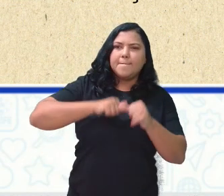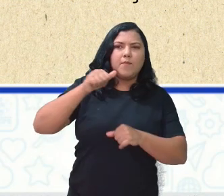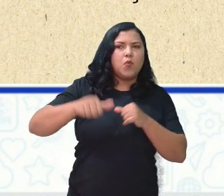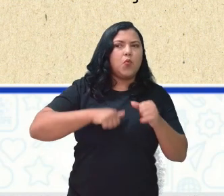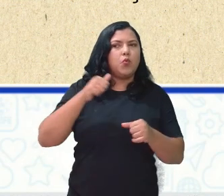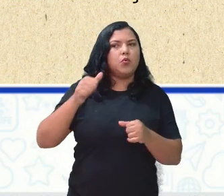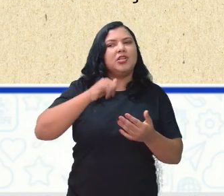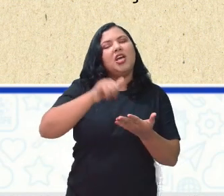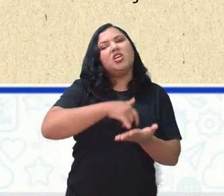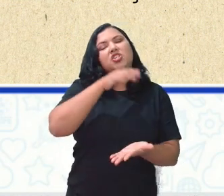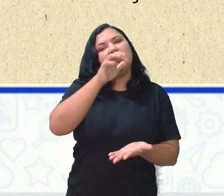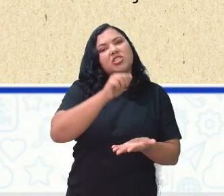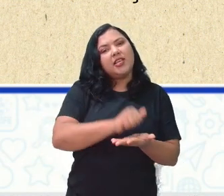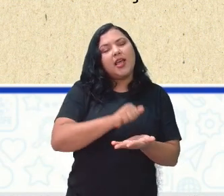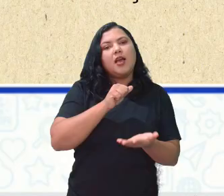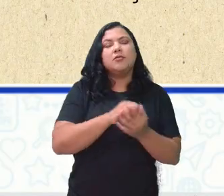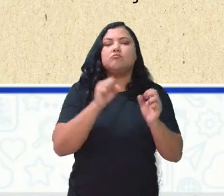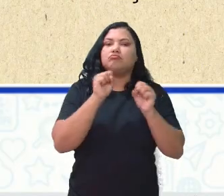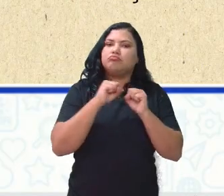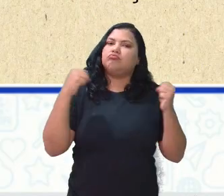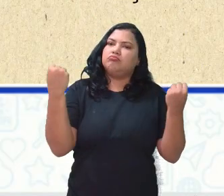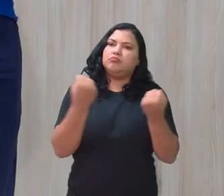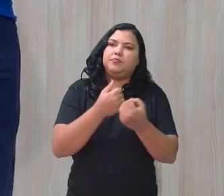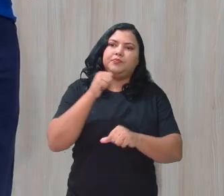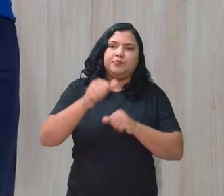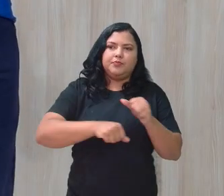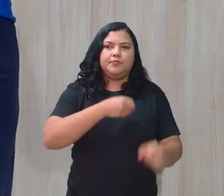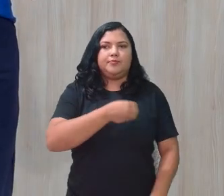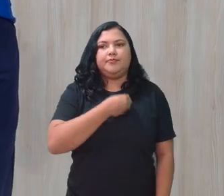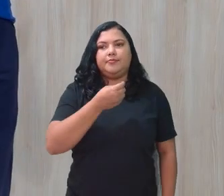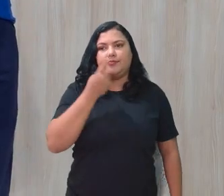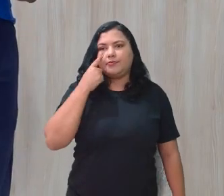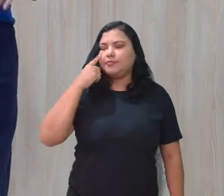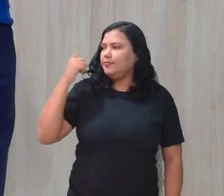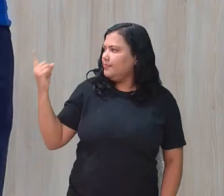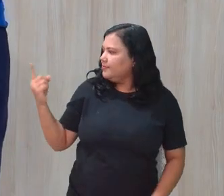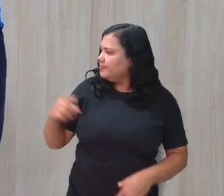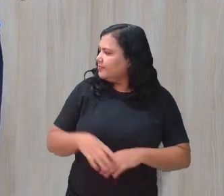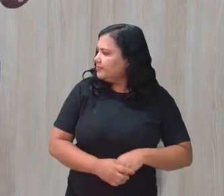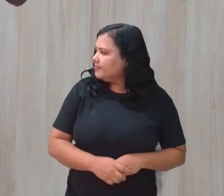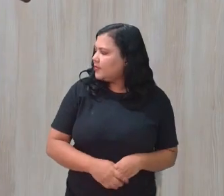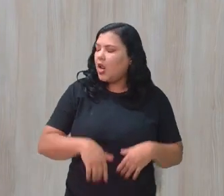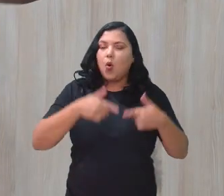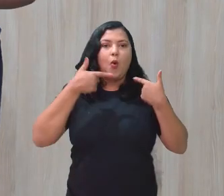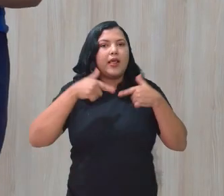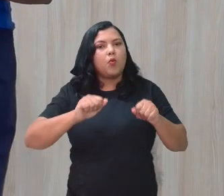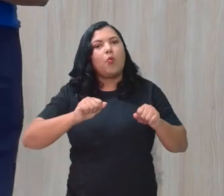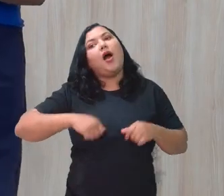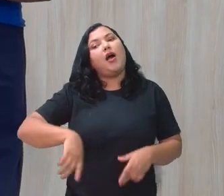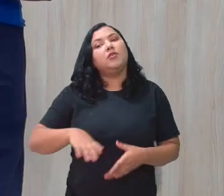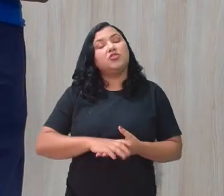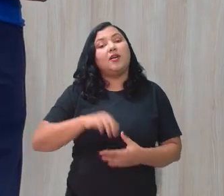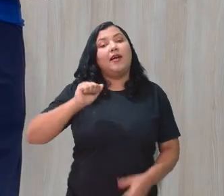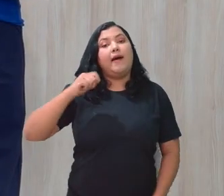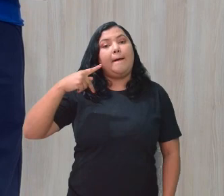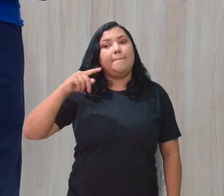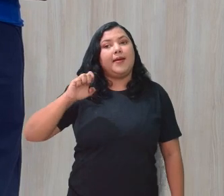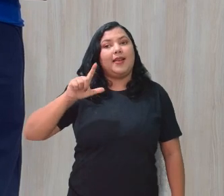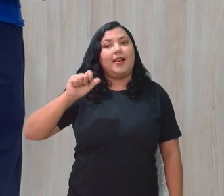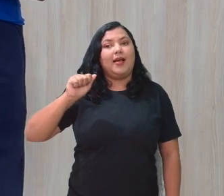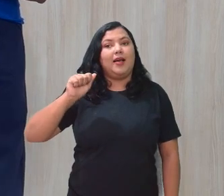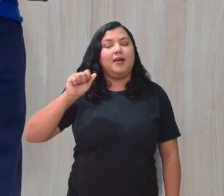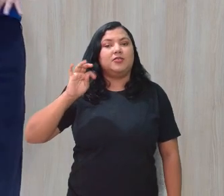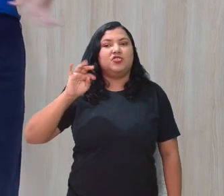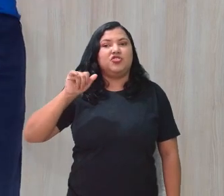de mudança de vida. Aqui a gente tem o quê? Uma linguagem que pretende convencer o outro, né? E aí,